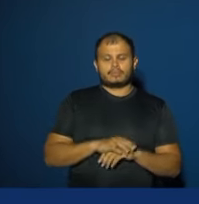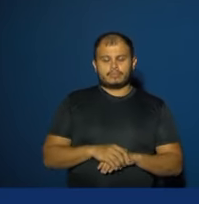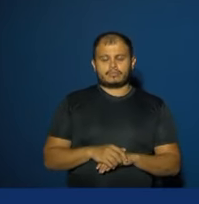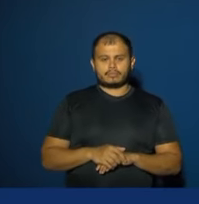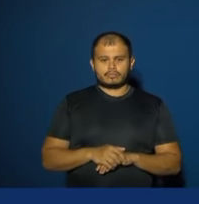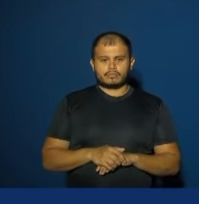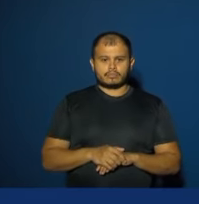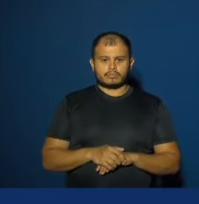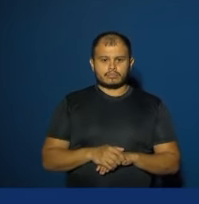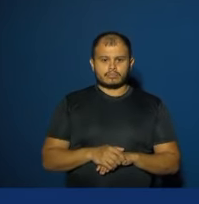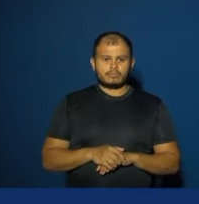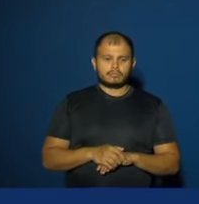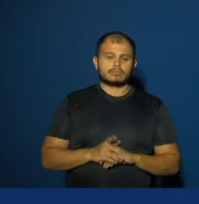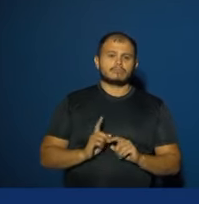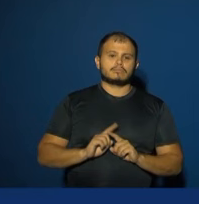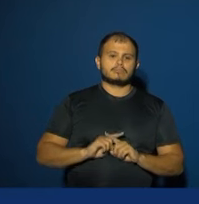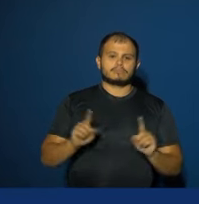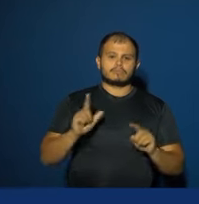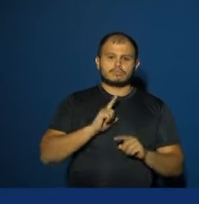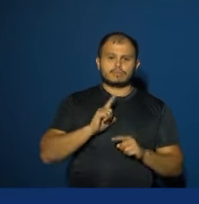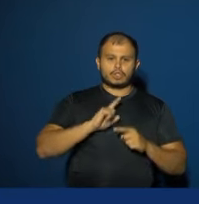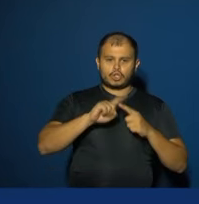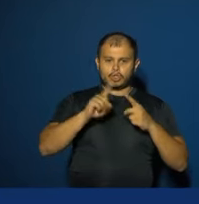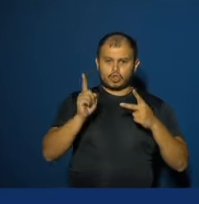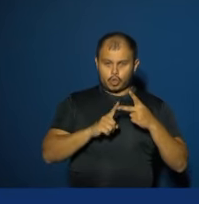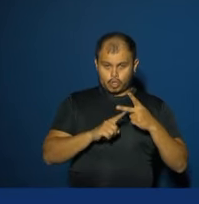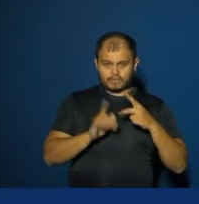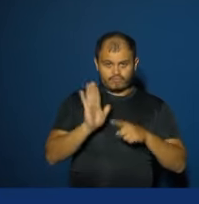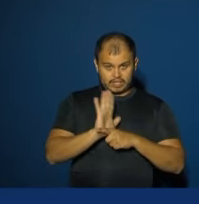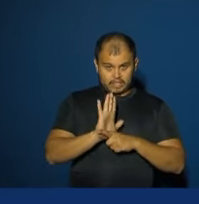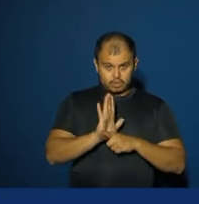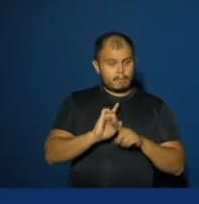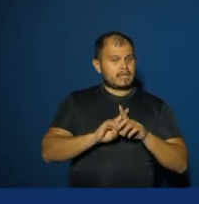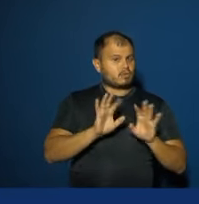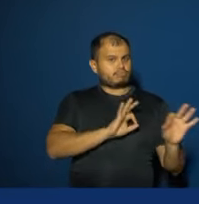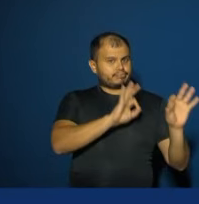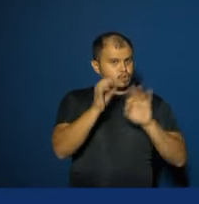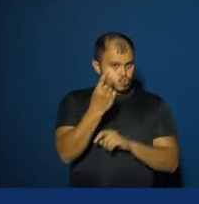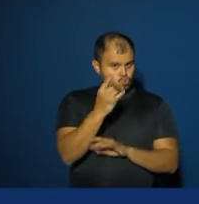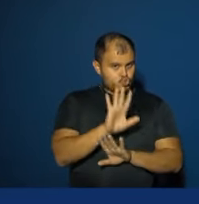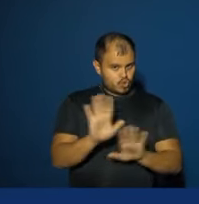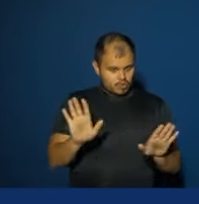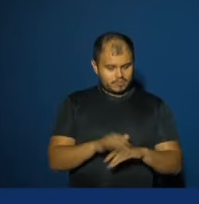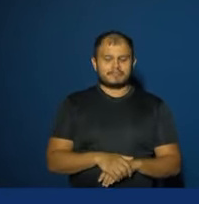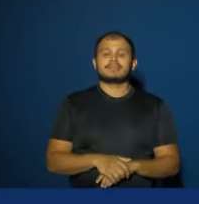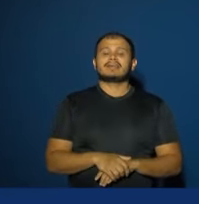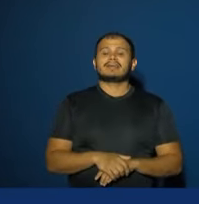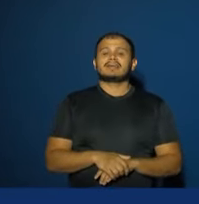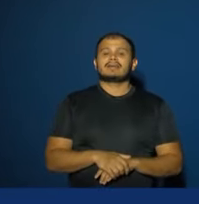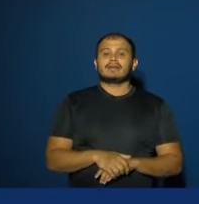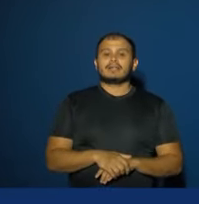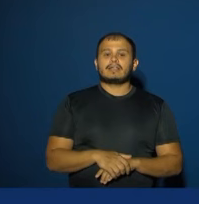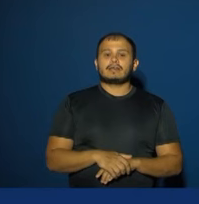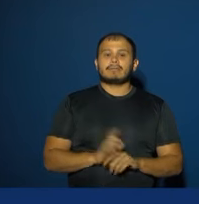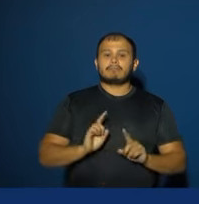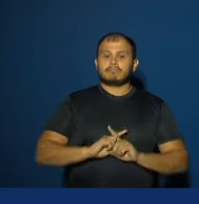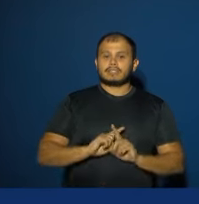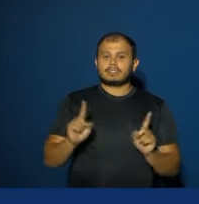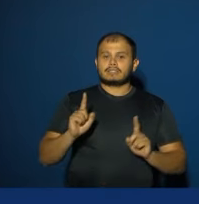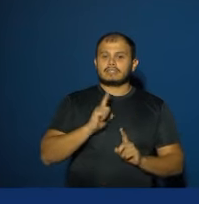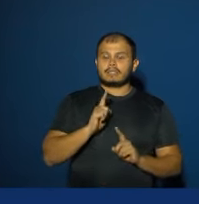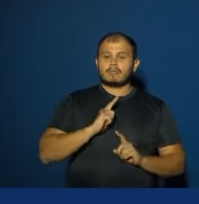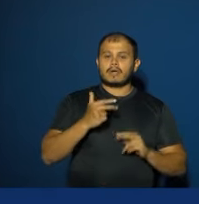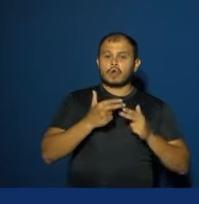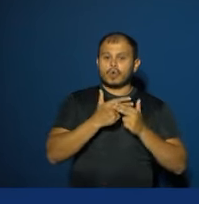isso mas eu Trouxe dois filmes aqui mas vou passar só não fico assustado não e eu não sei qual que eu passo mas uma das coisas que